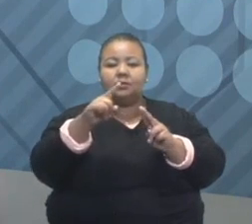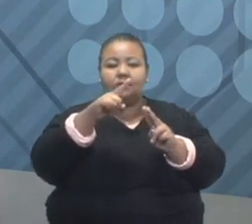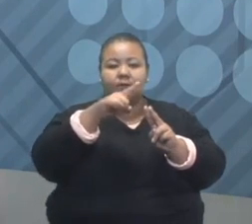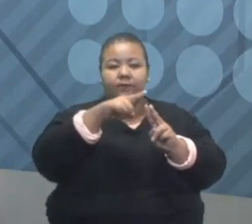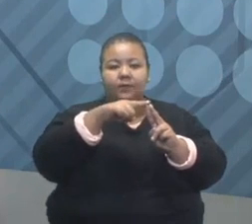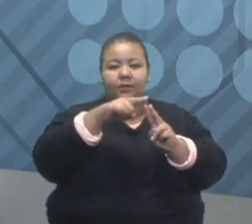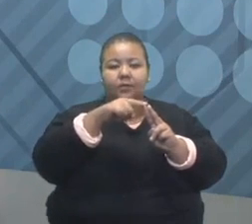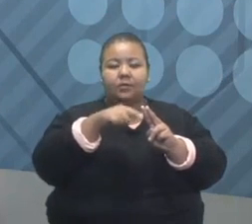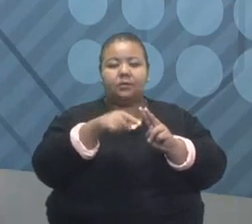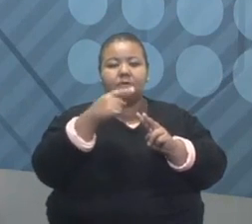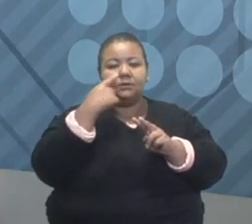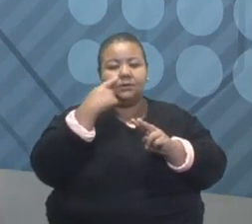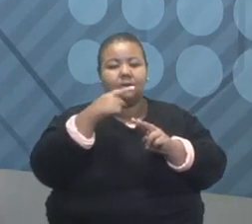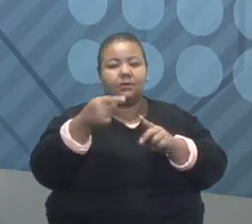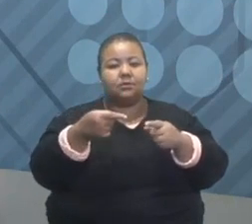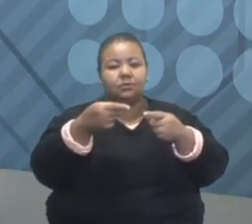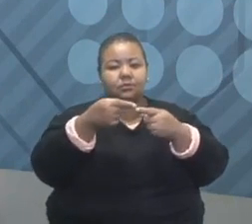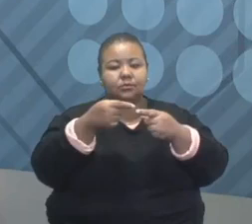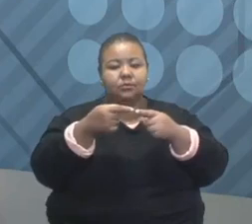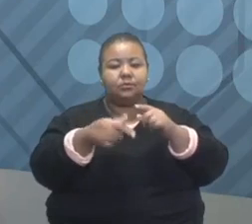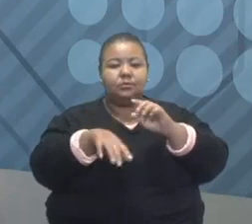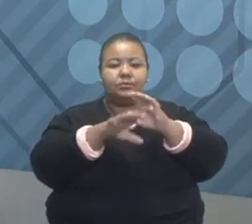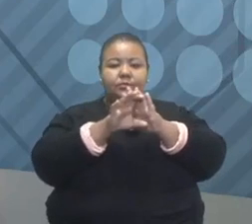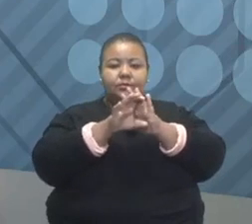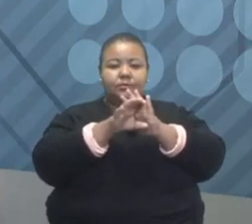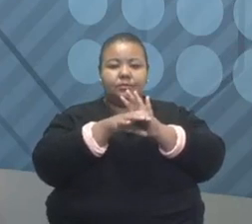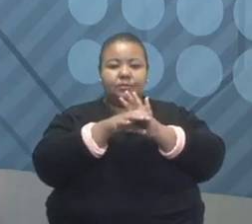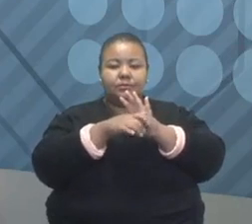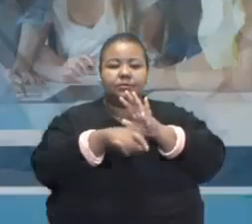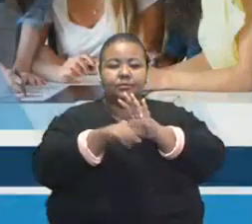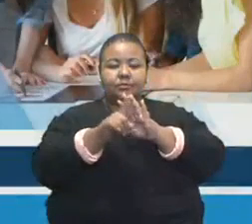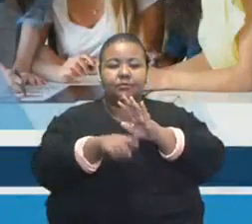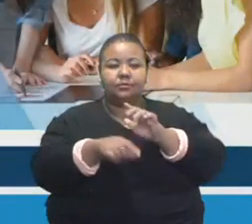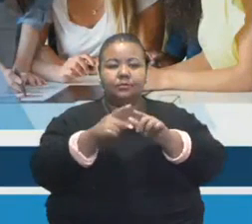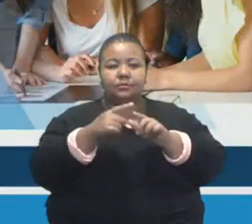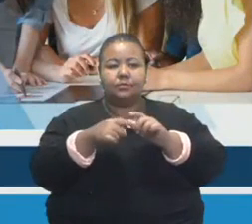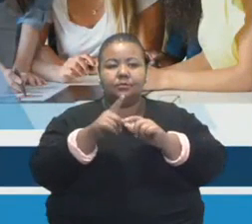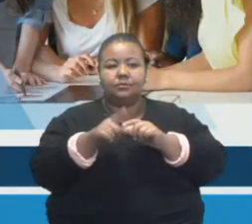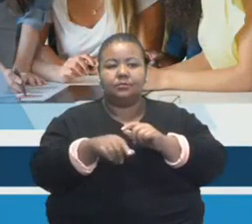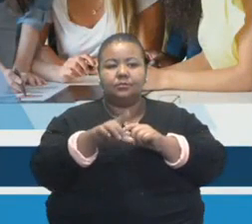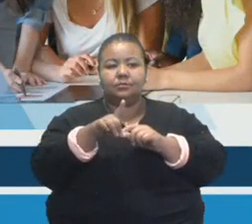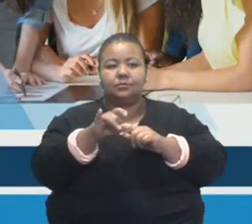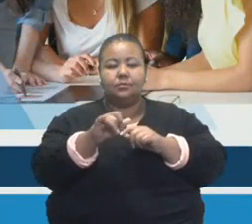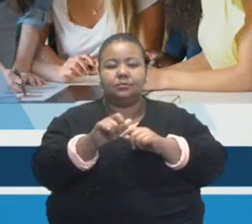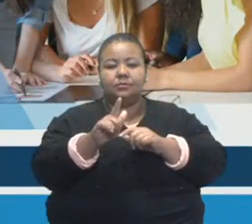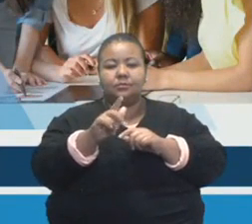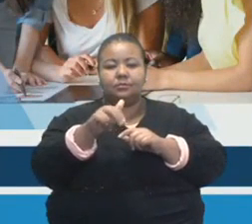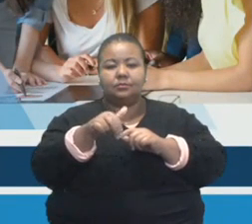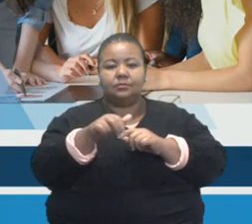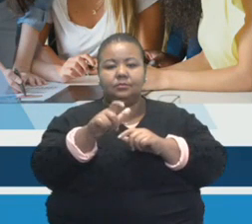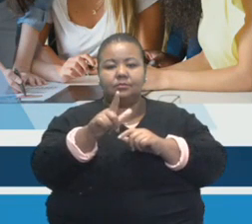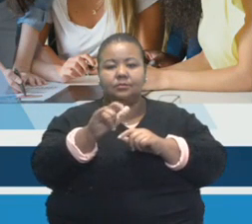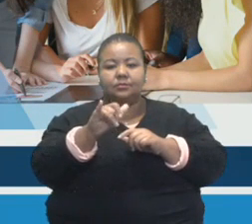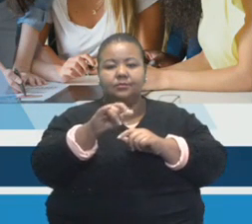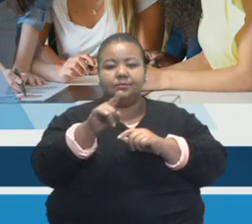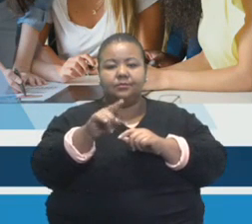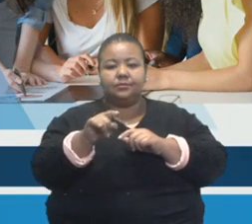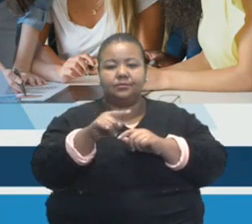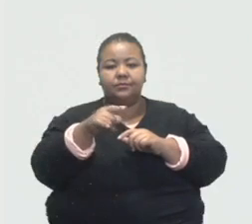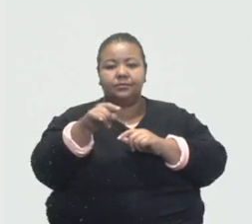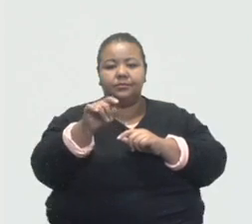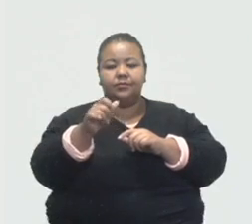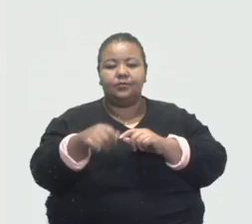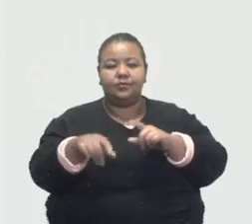que vale-se desses conceitos, que é o conceito de diagonalização de matrizes. Acompanhe como que é este